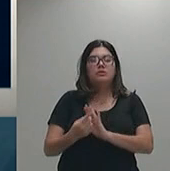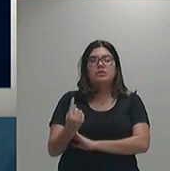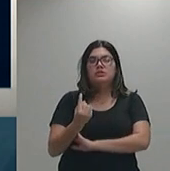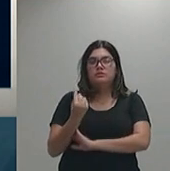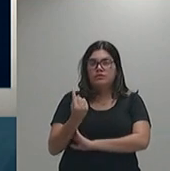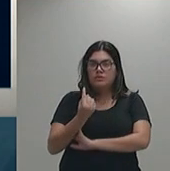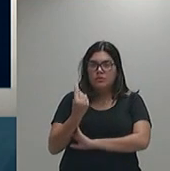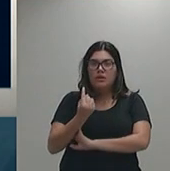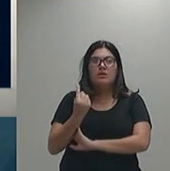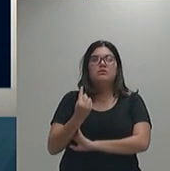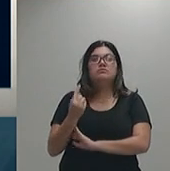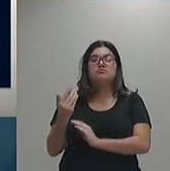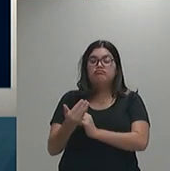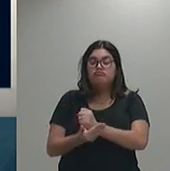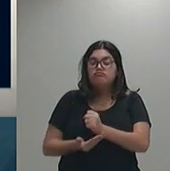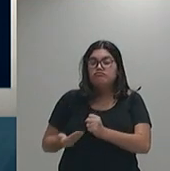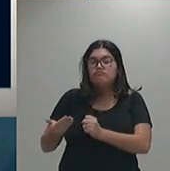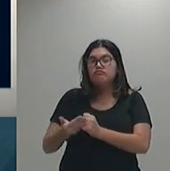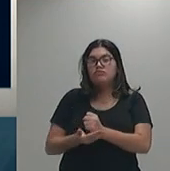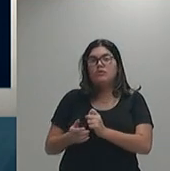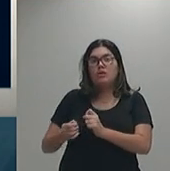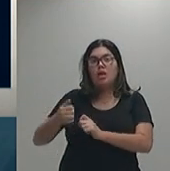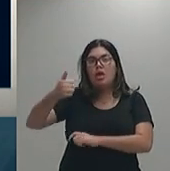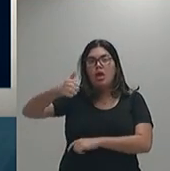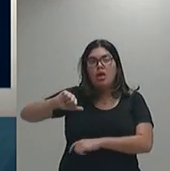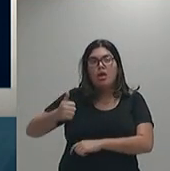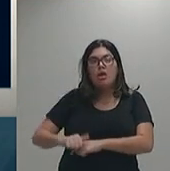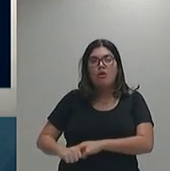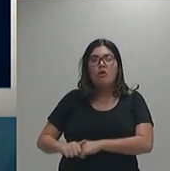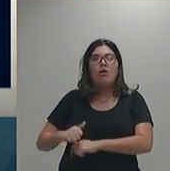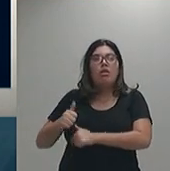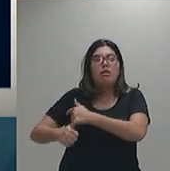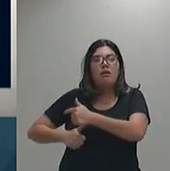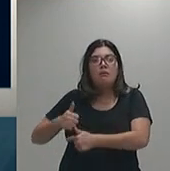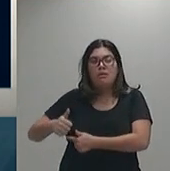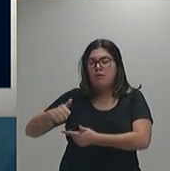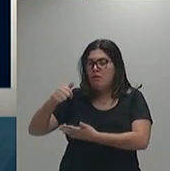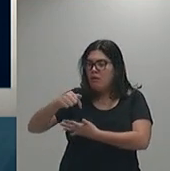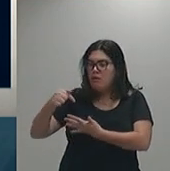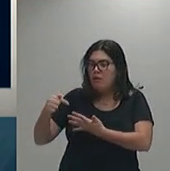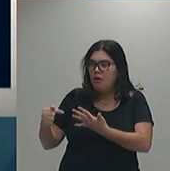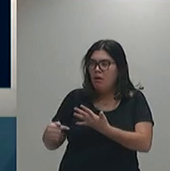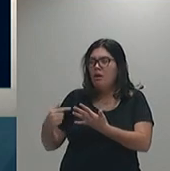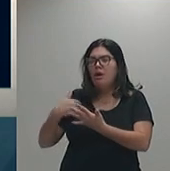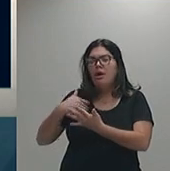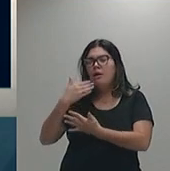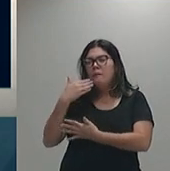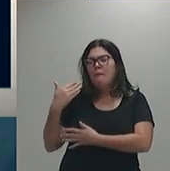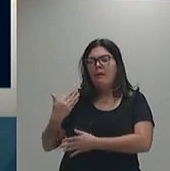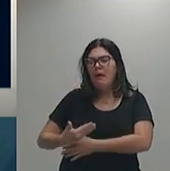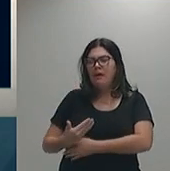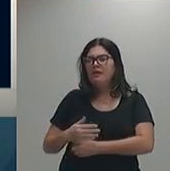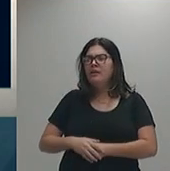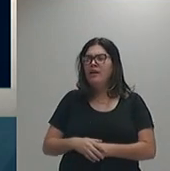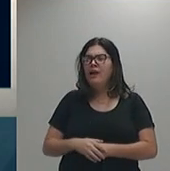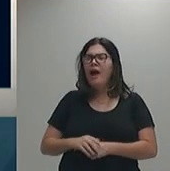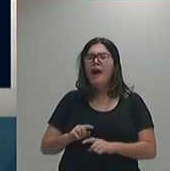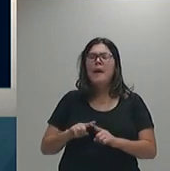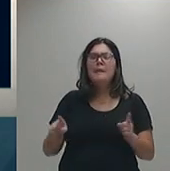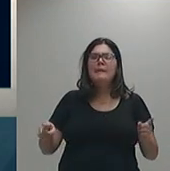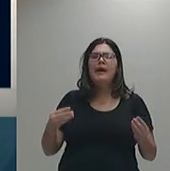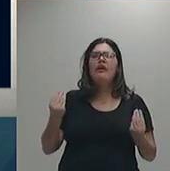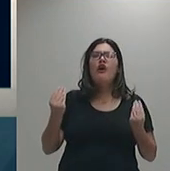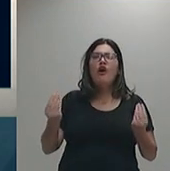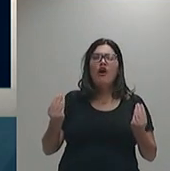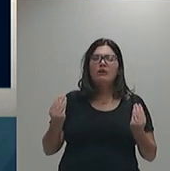com base em uma análise de mercado sem parâmetros se pede isso é mais comumente